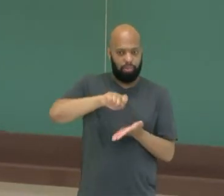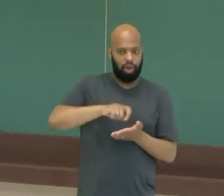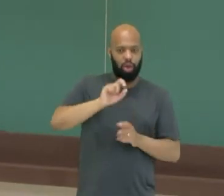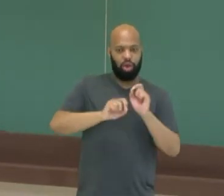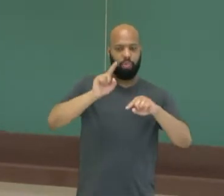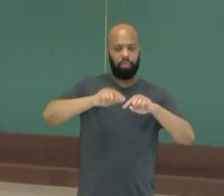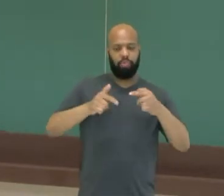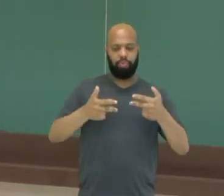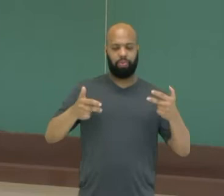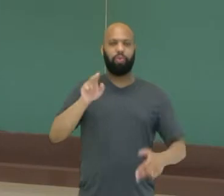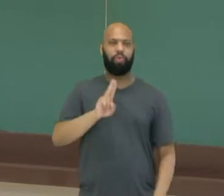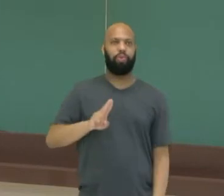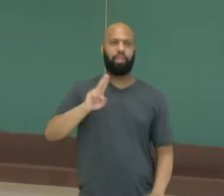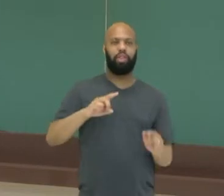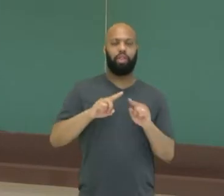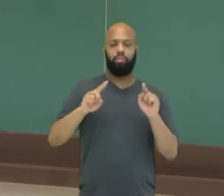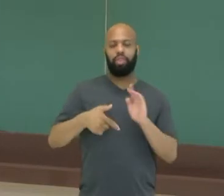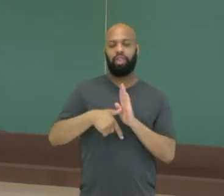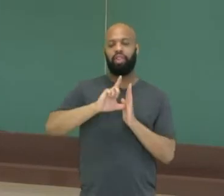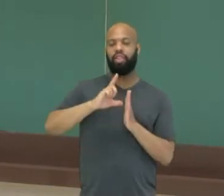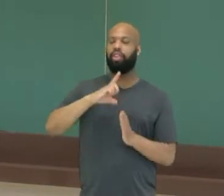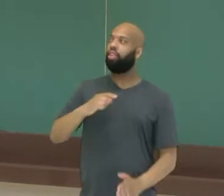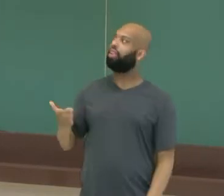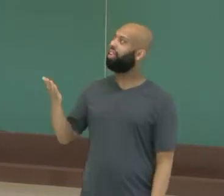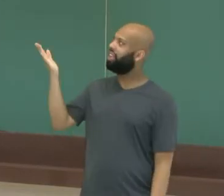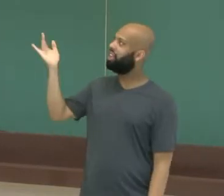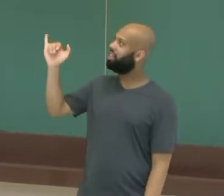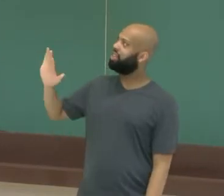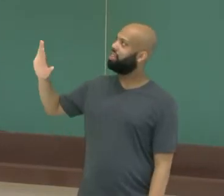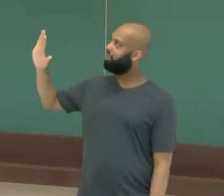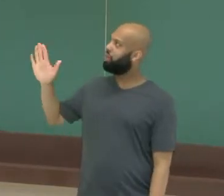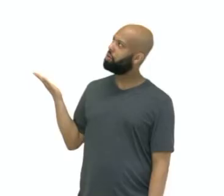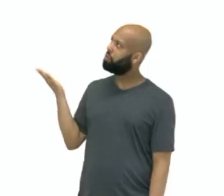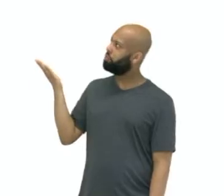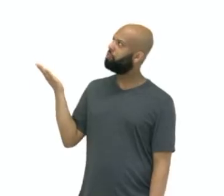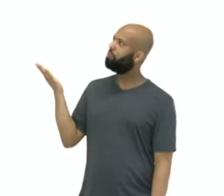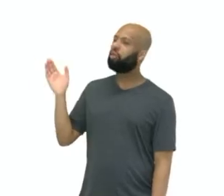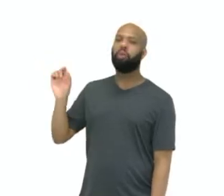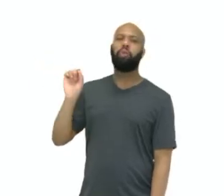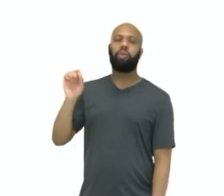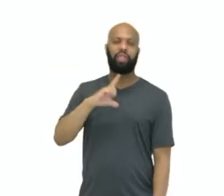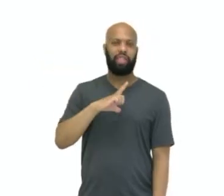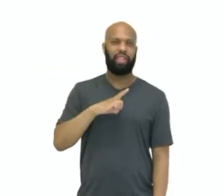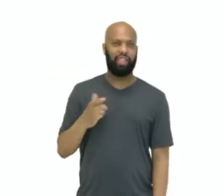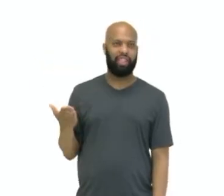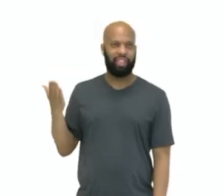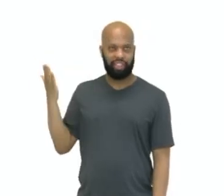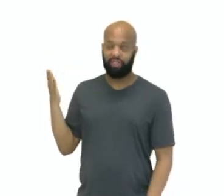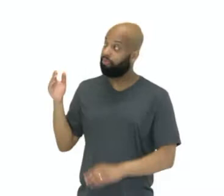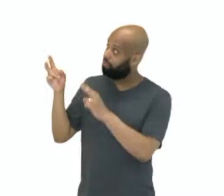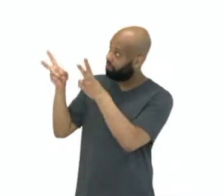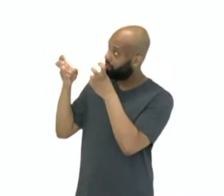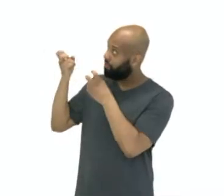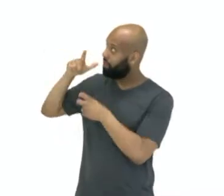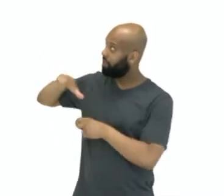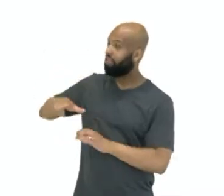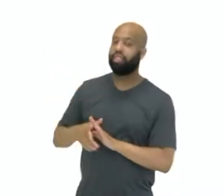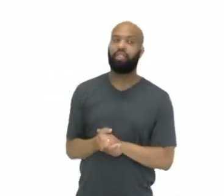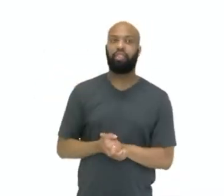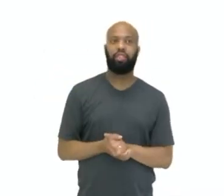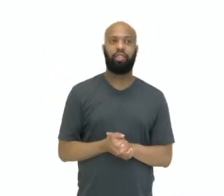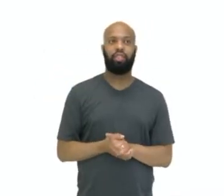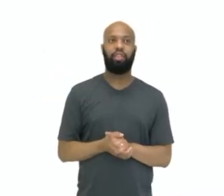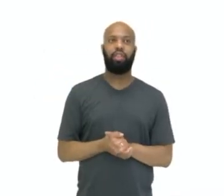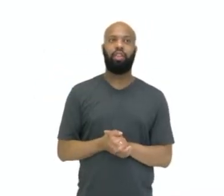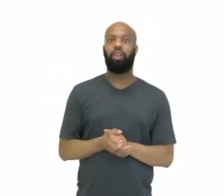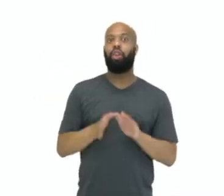antes disso, eu trago uma imagem para você. Repare bem nessa imagem. Você reconhece? Está chegando